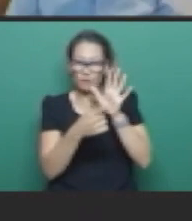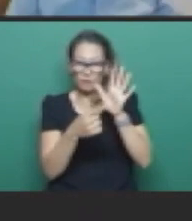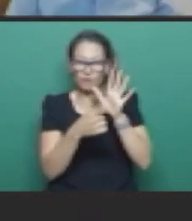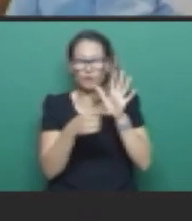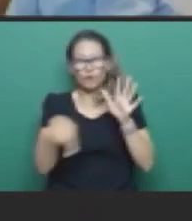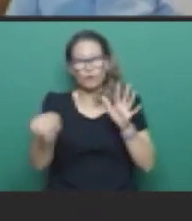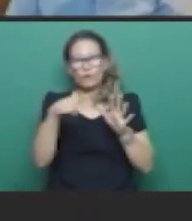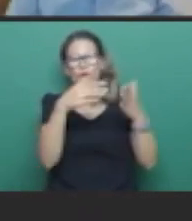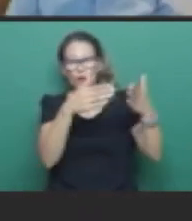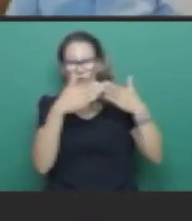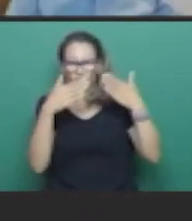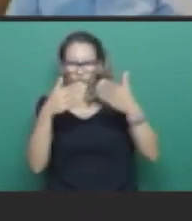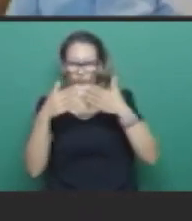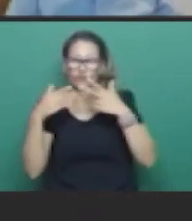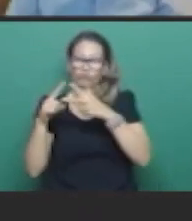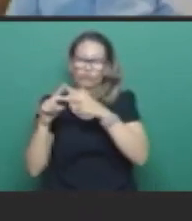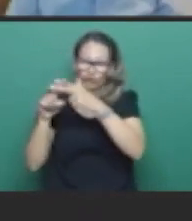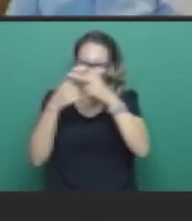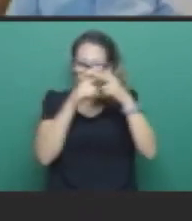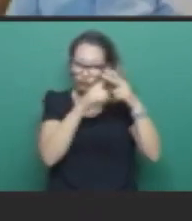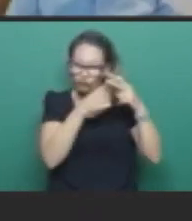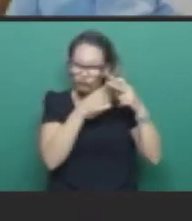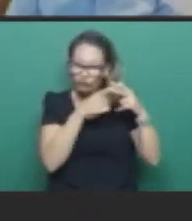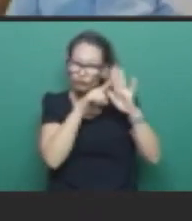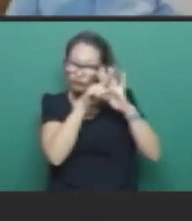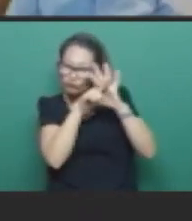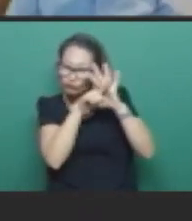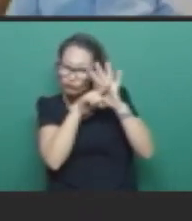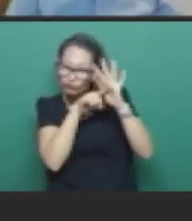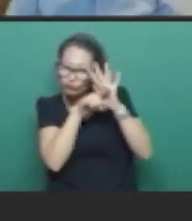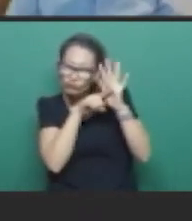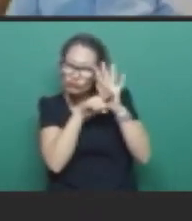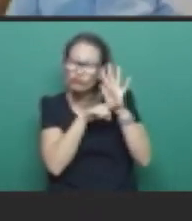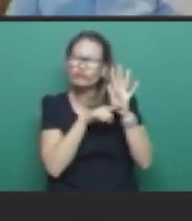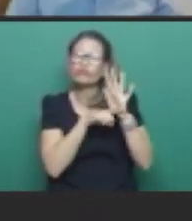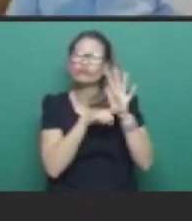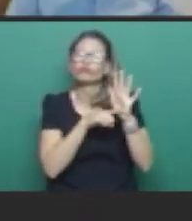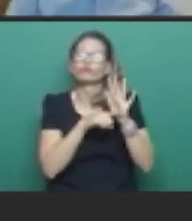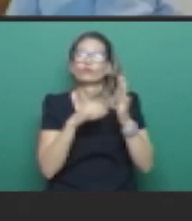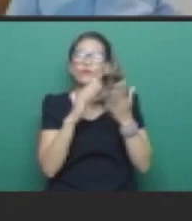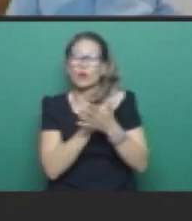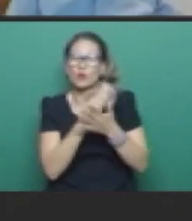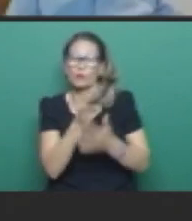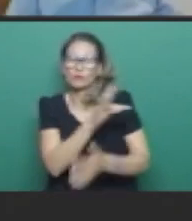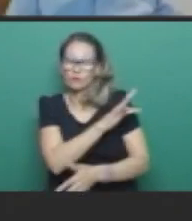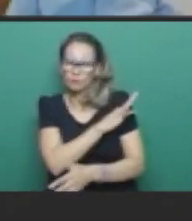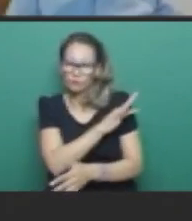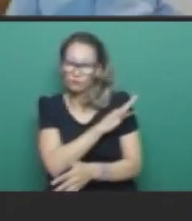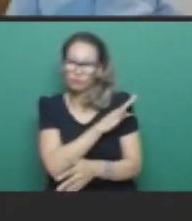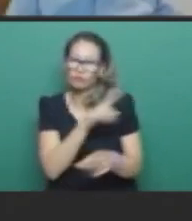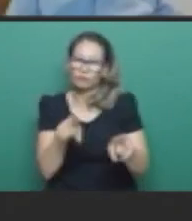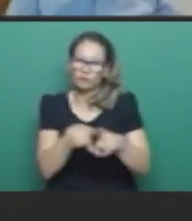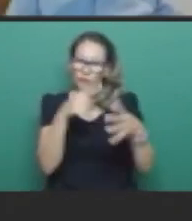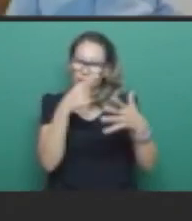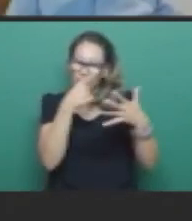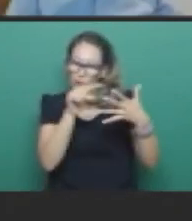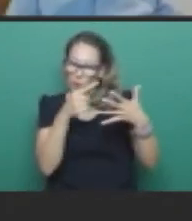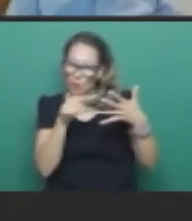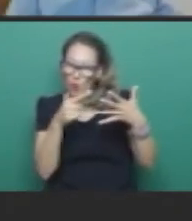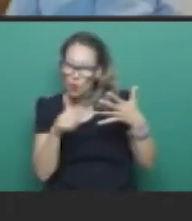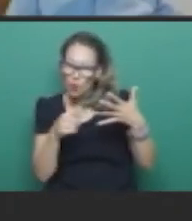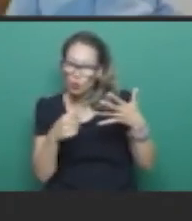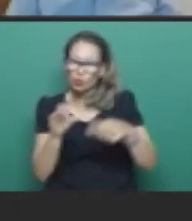uma revisão e trazemos numa nota técnica todos os pontos, desde a Constituição